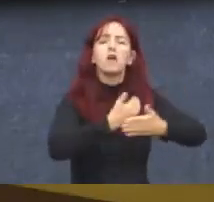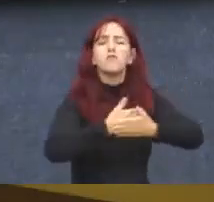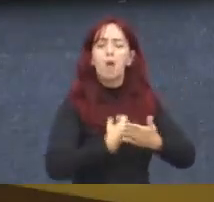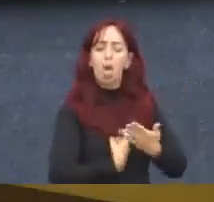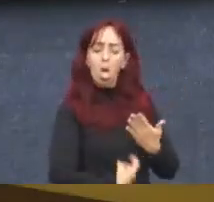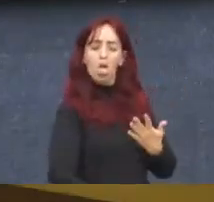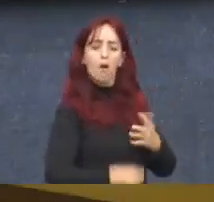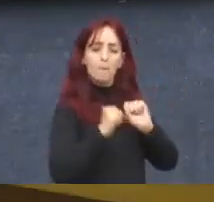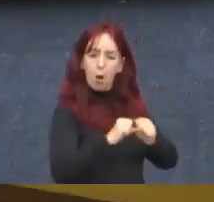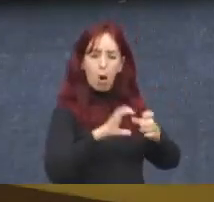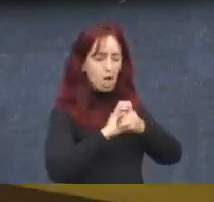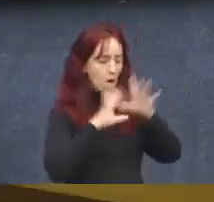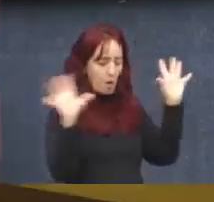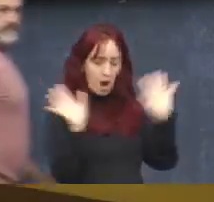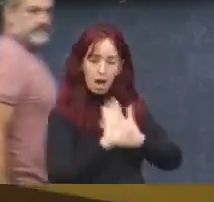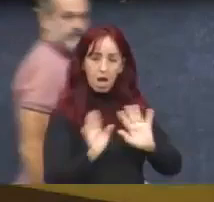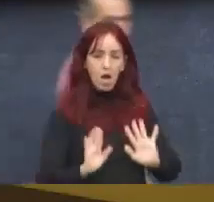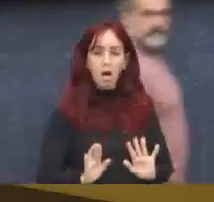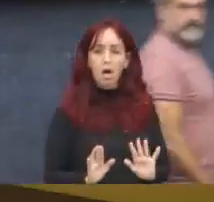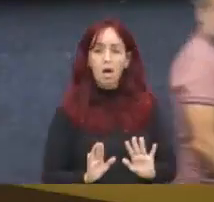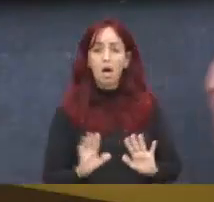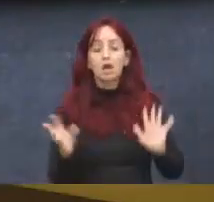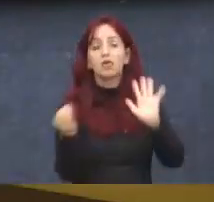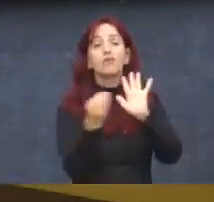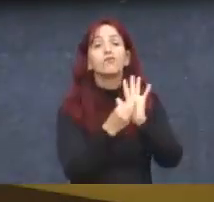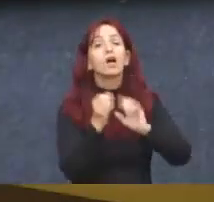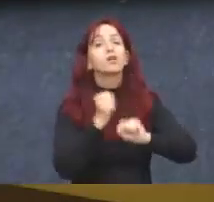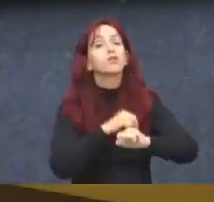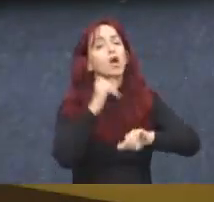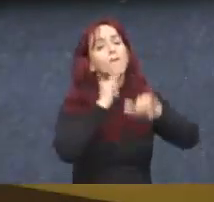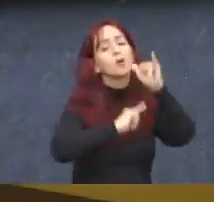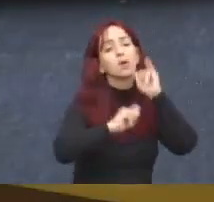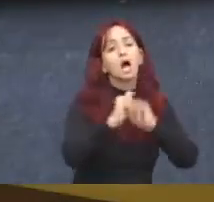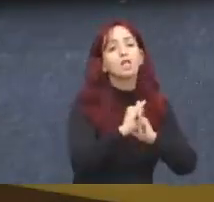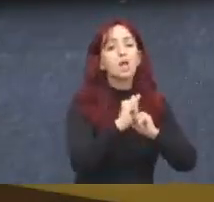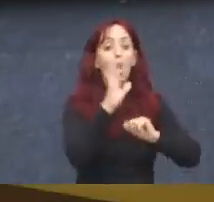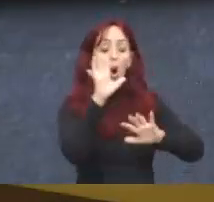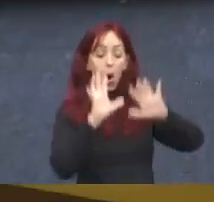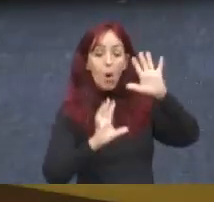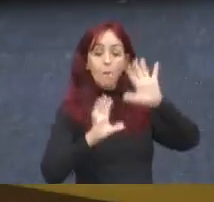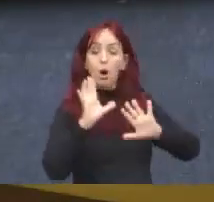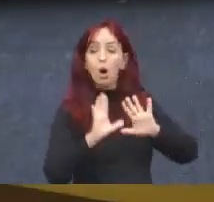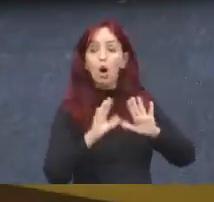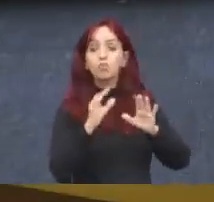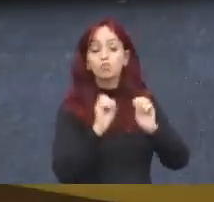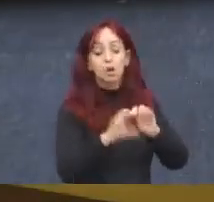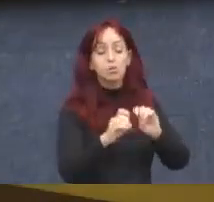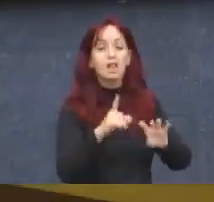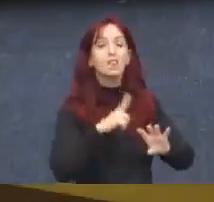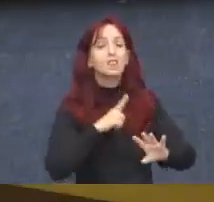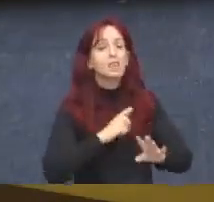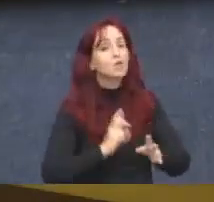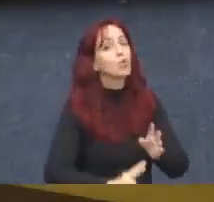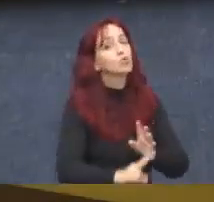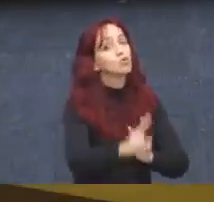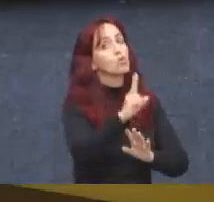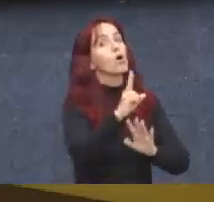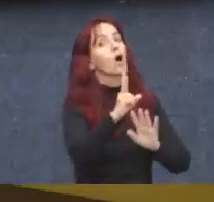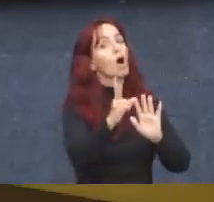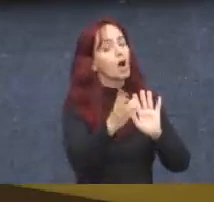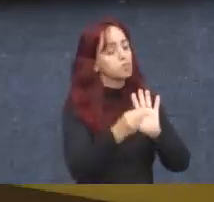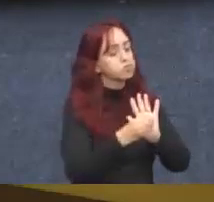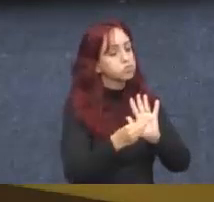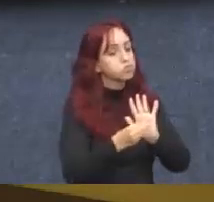está liberado. Veto à programação robótica nas escolas. Tem que continuar a doutrinação.